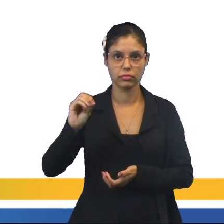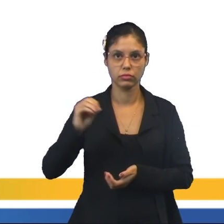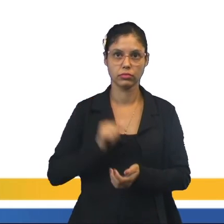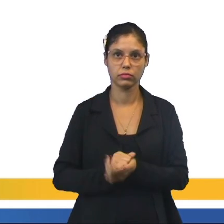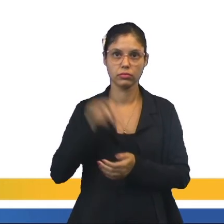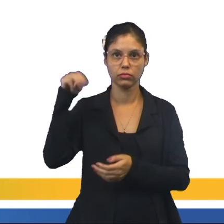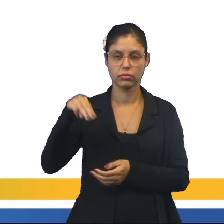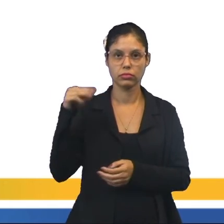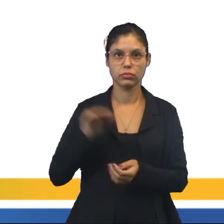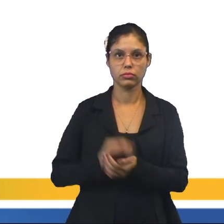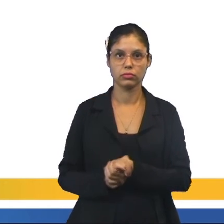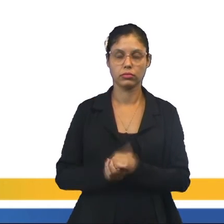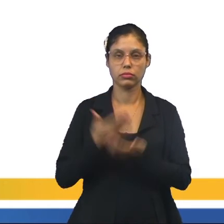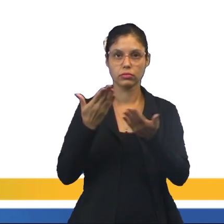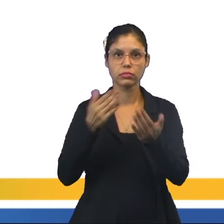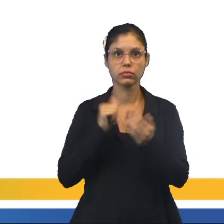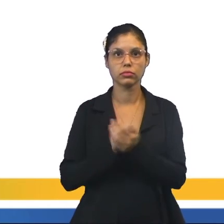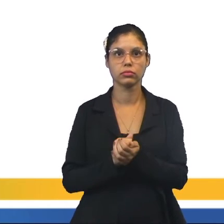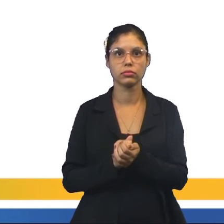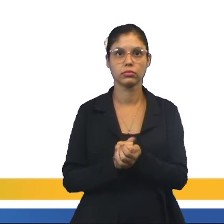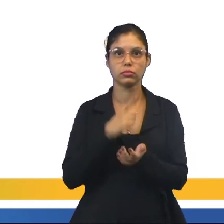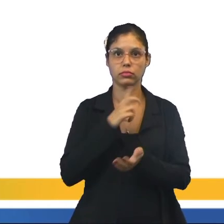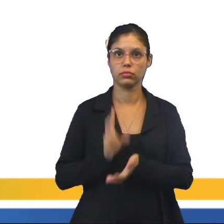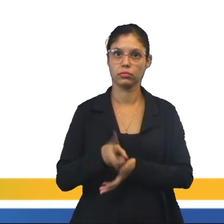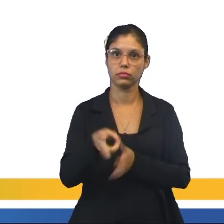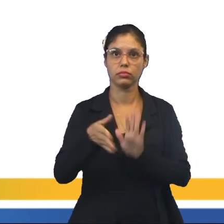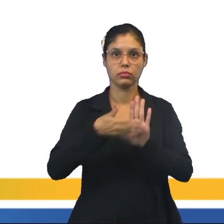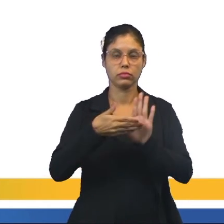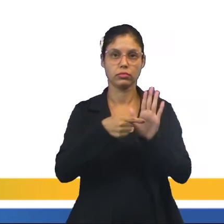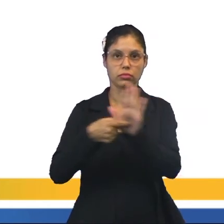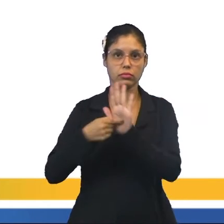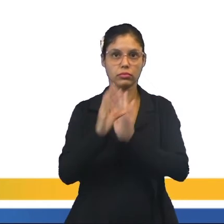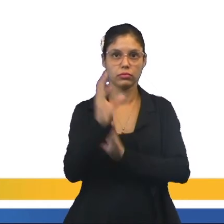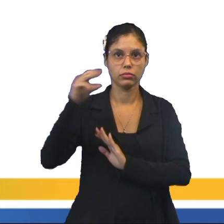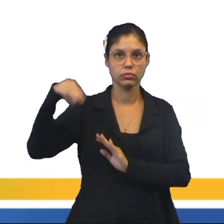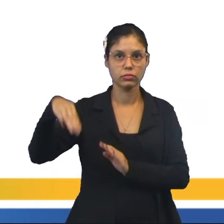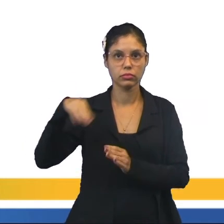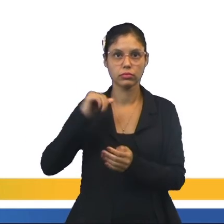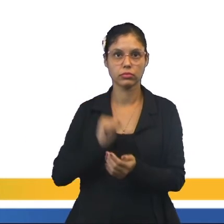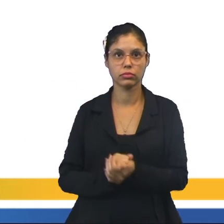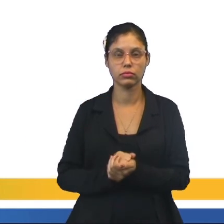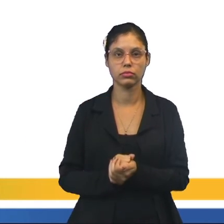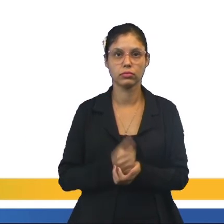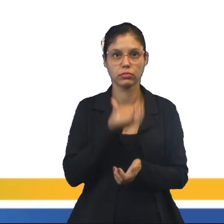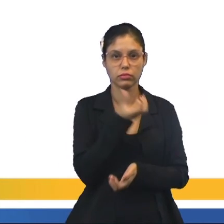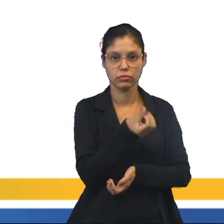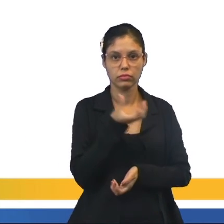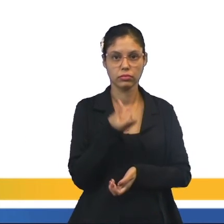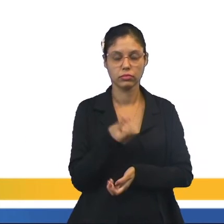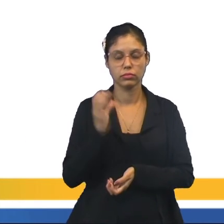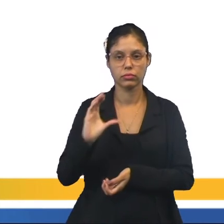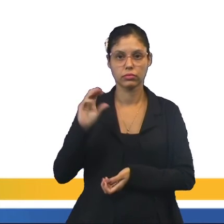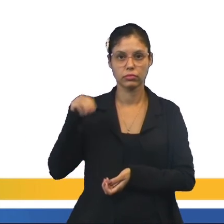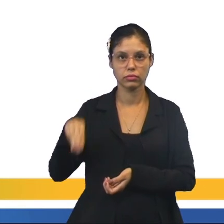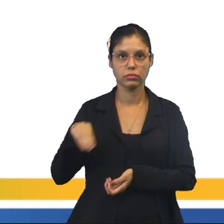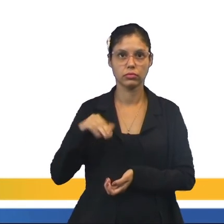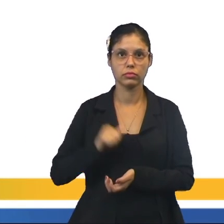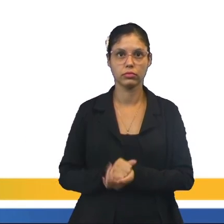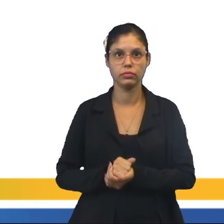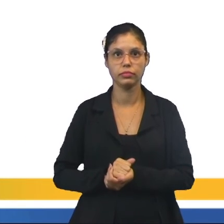110 metros, nessa maquete, mantida as devidas proporções em centímetro, será